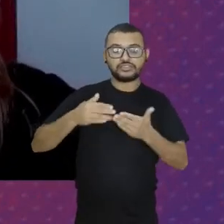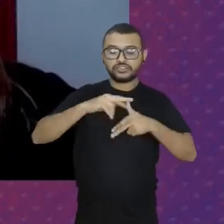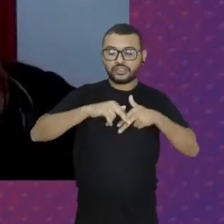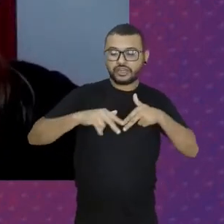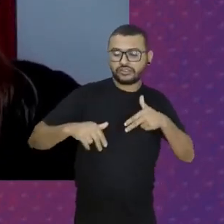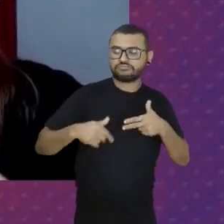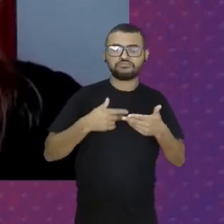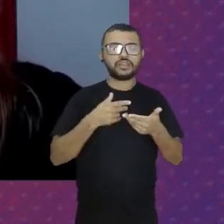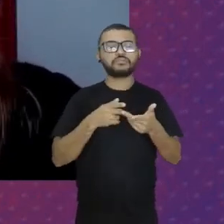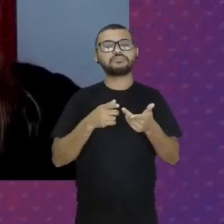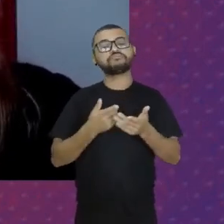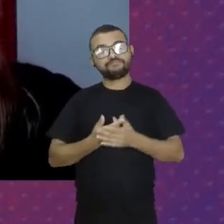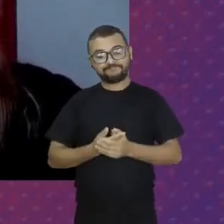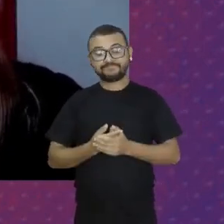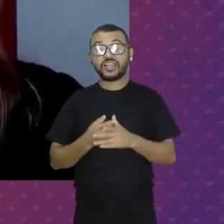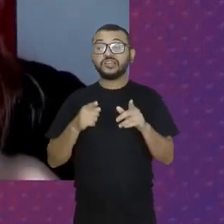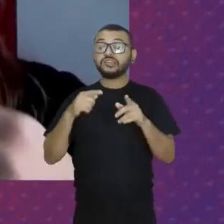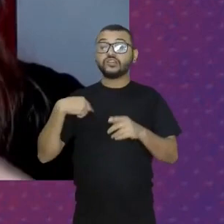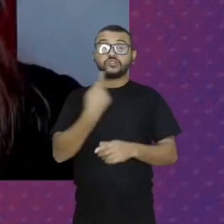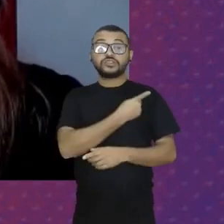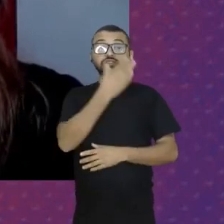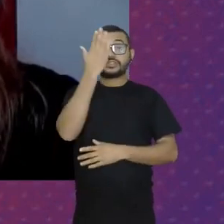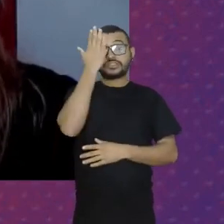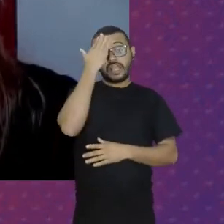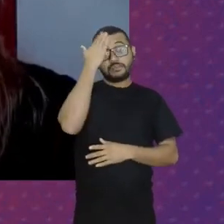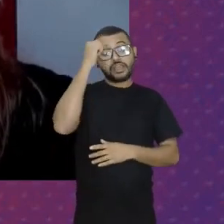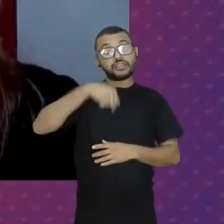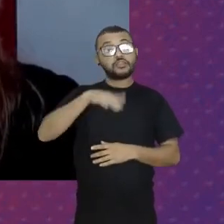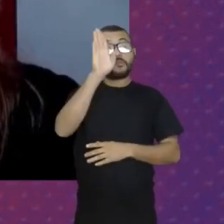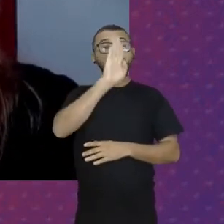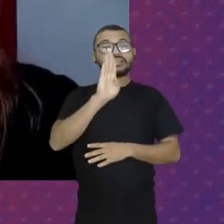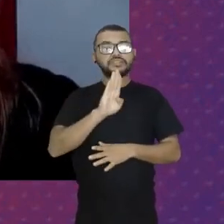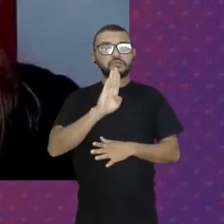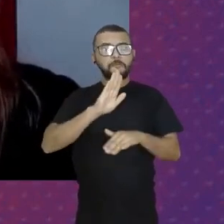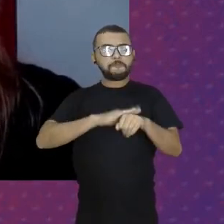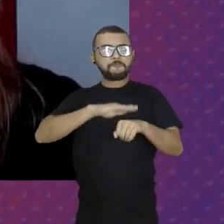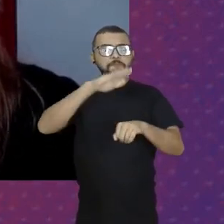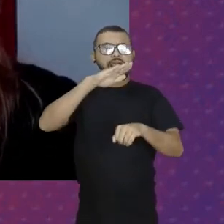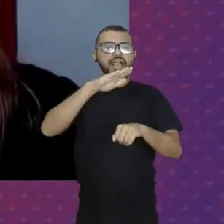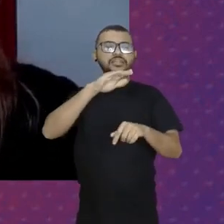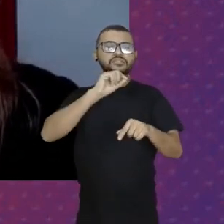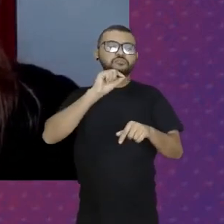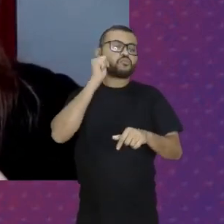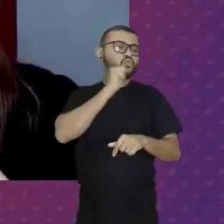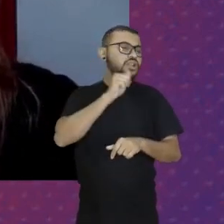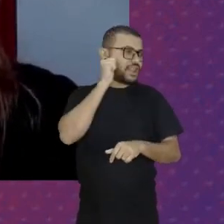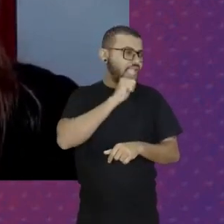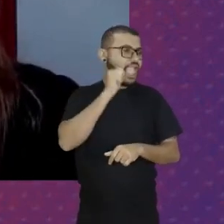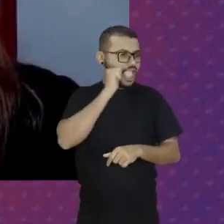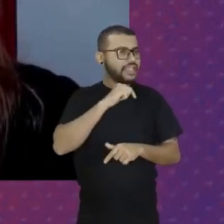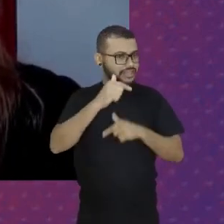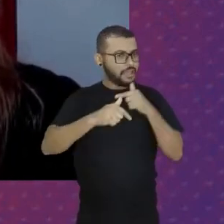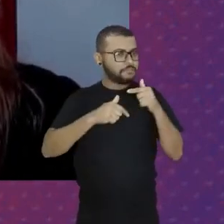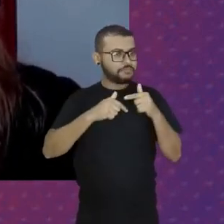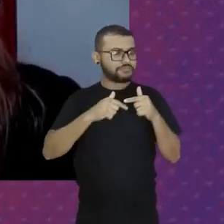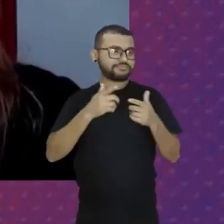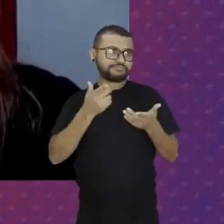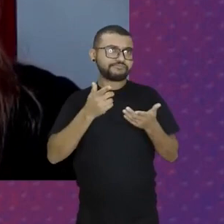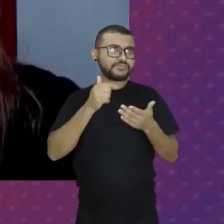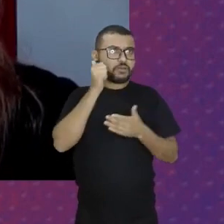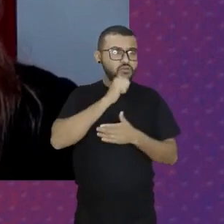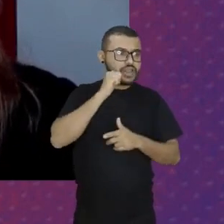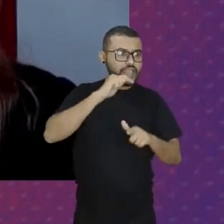de classe. A gente sabe que aqui no Brasil, a maior parte das mulheres que